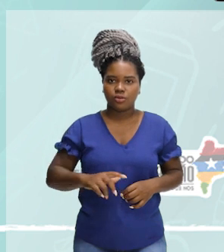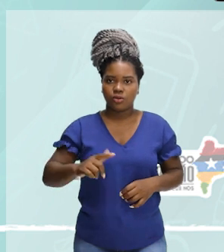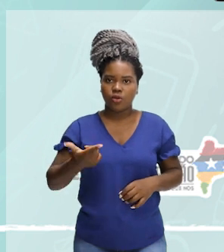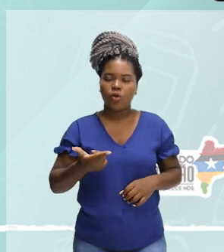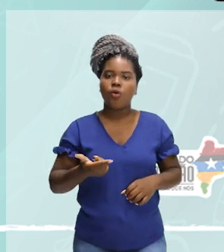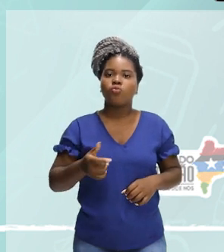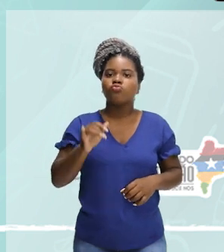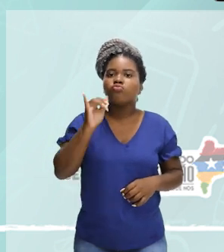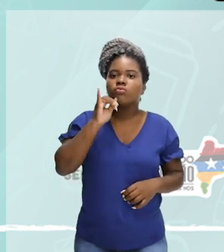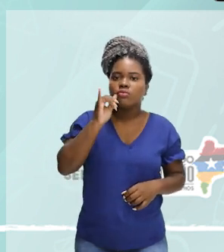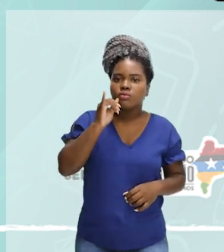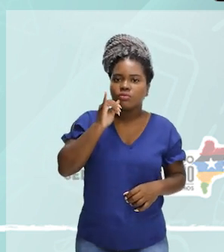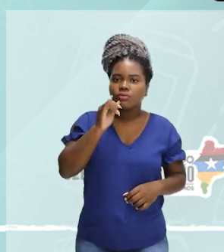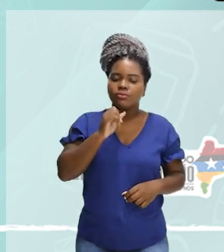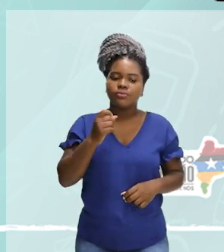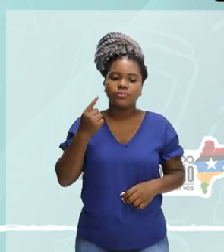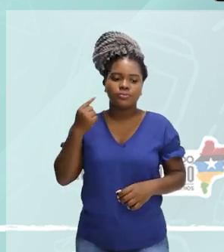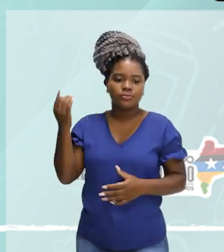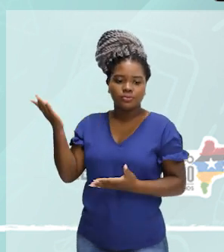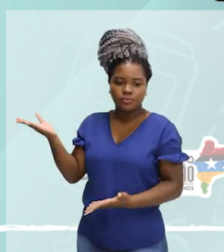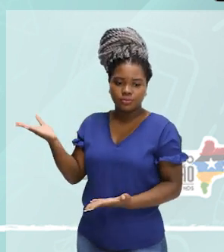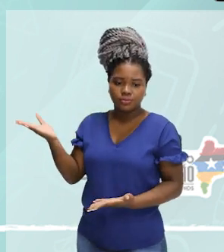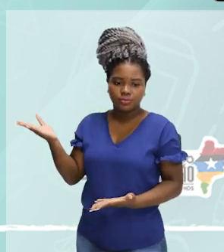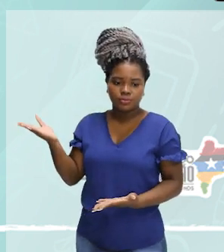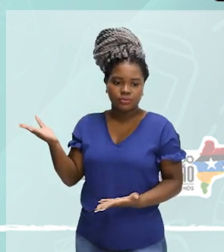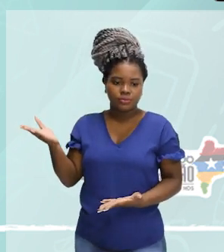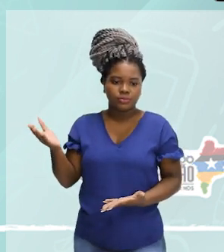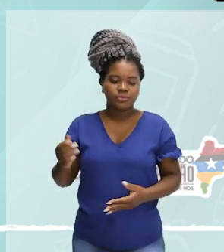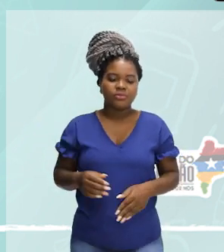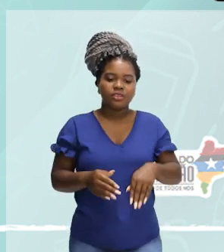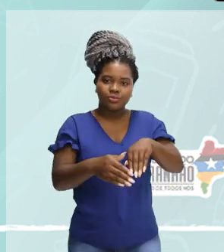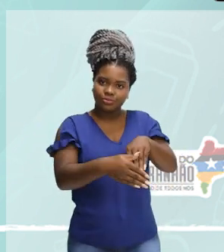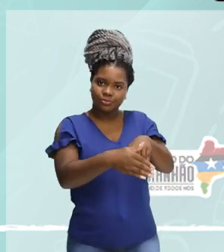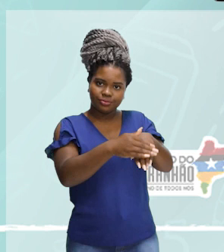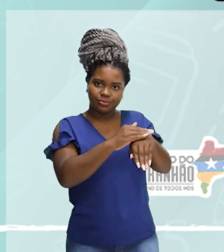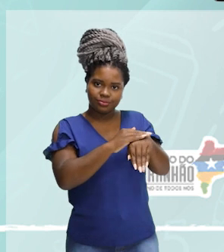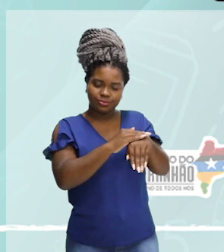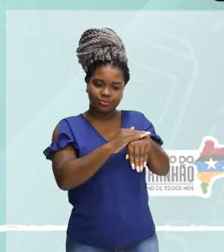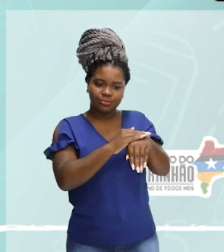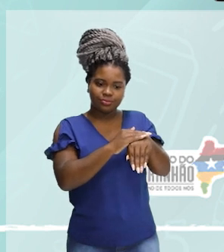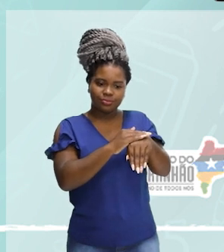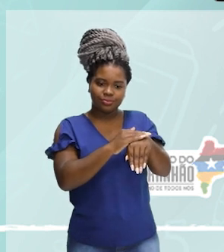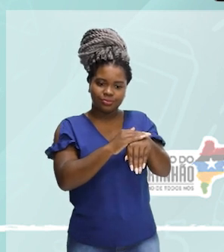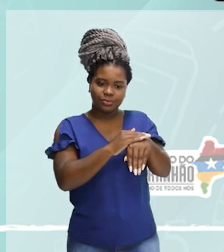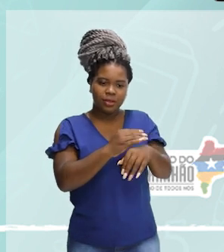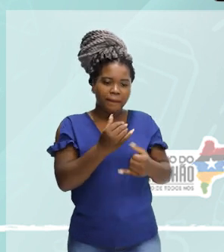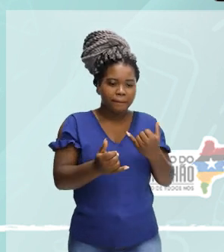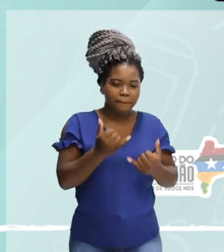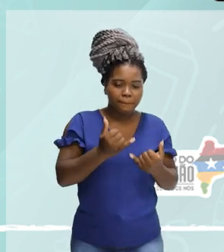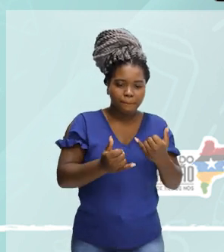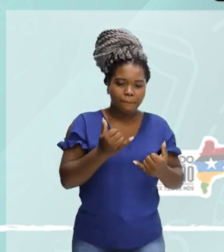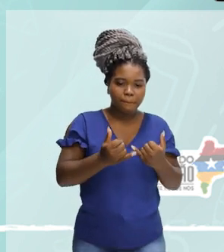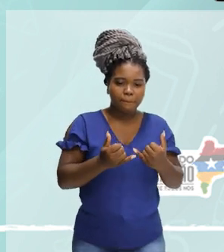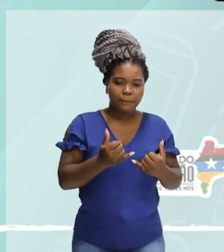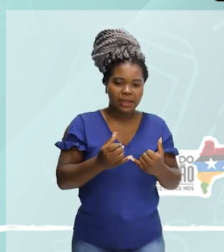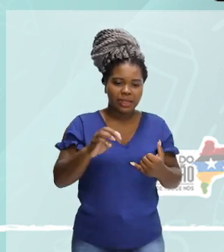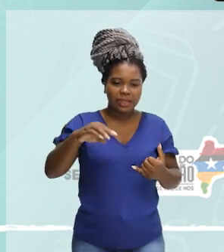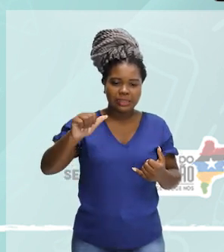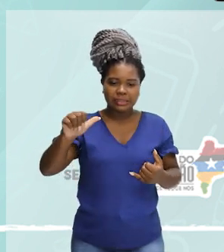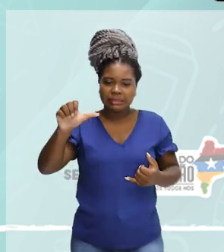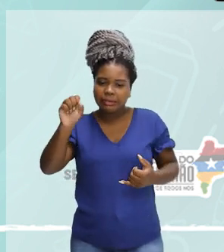outros exemplos aqui a respeito disso. Este zapato me parece mais pequeno que mi